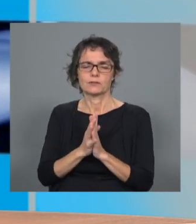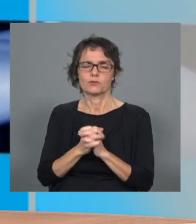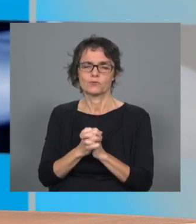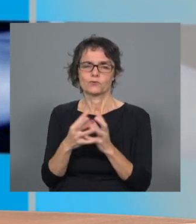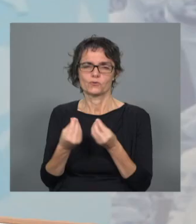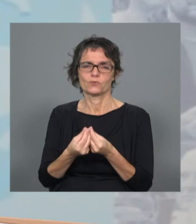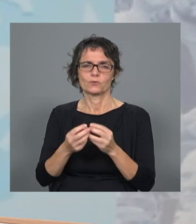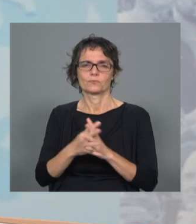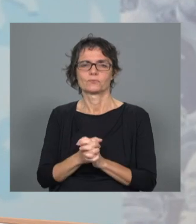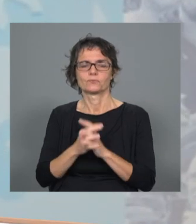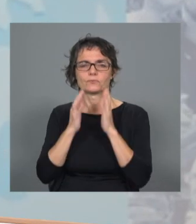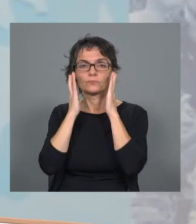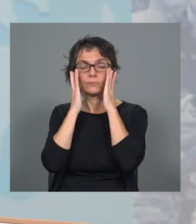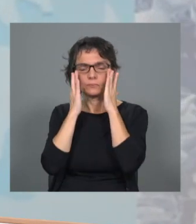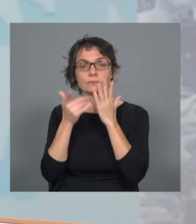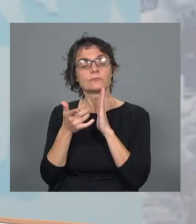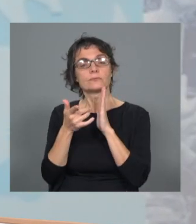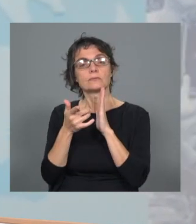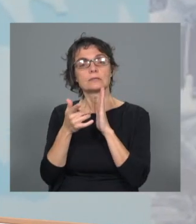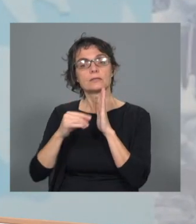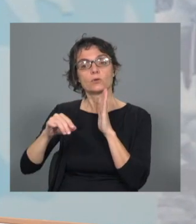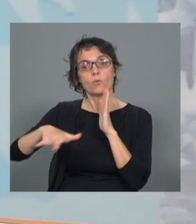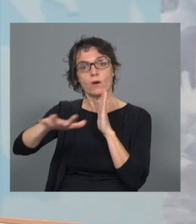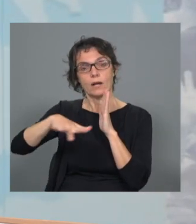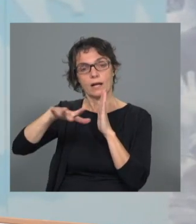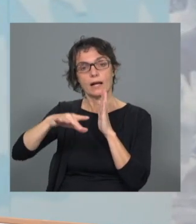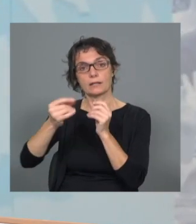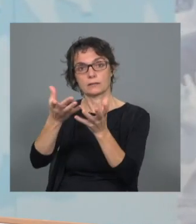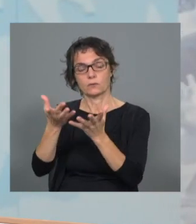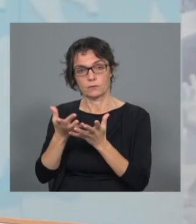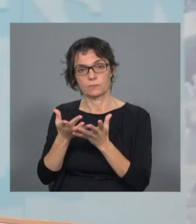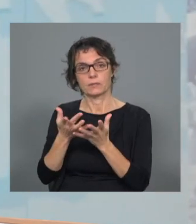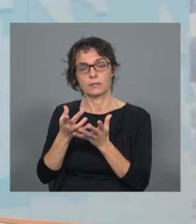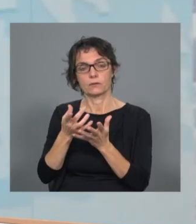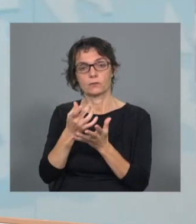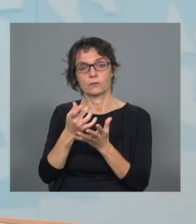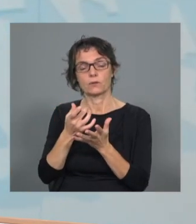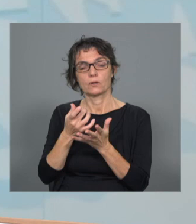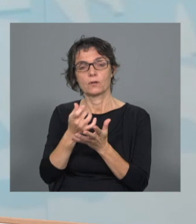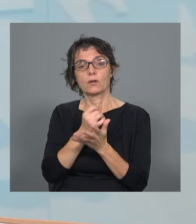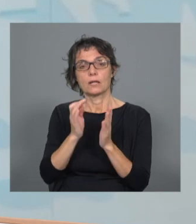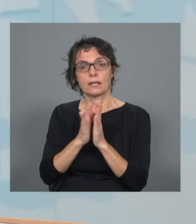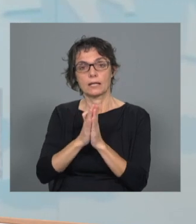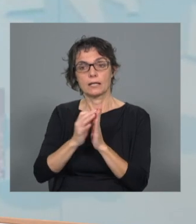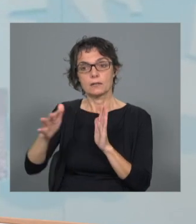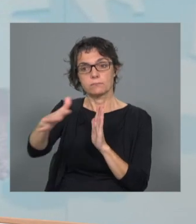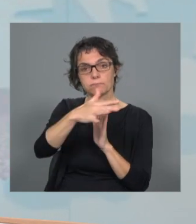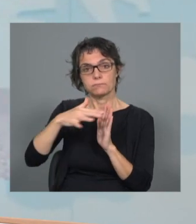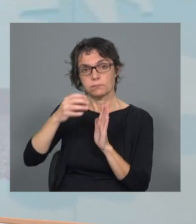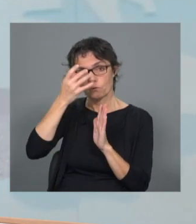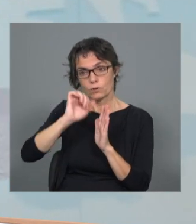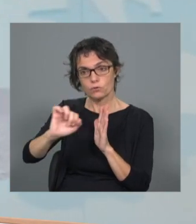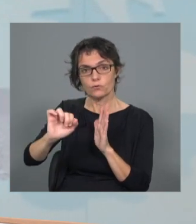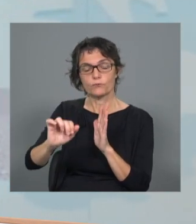E como a Diocese também de acolhimento às jornadas, há aqui todo um trabalho extra, não é?